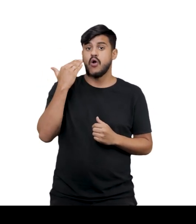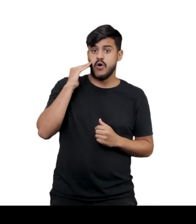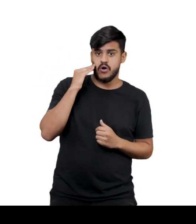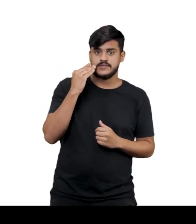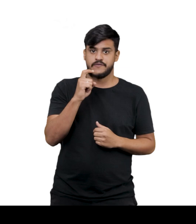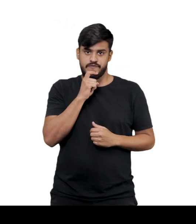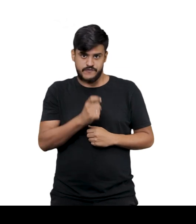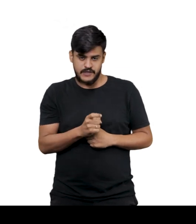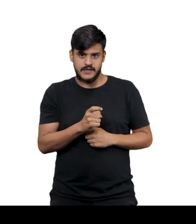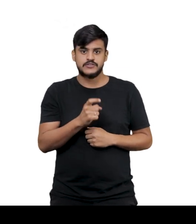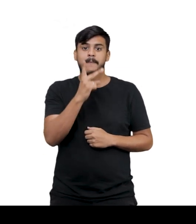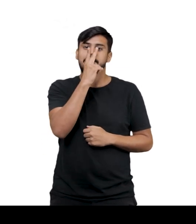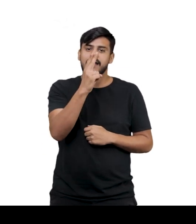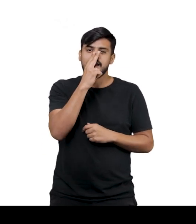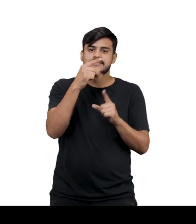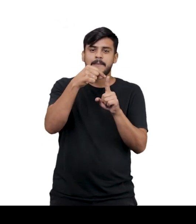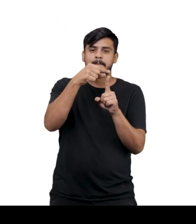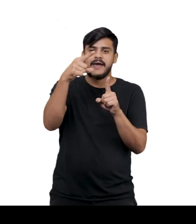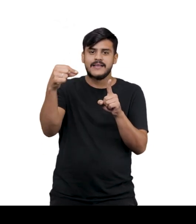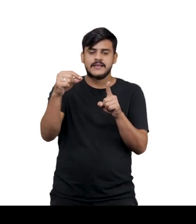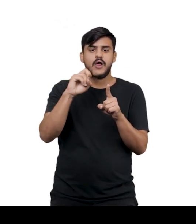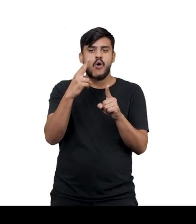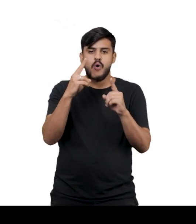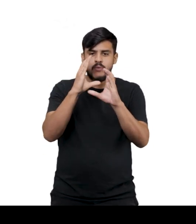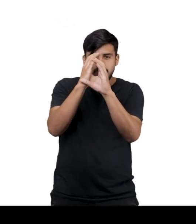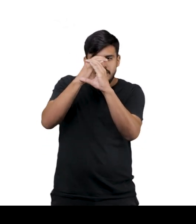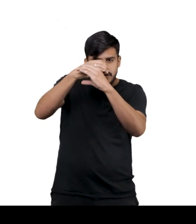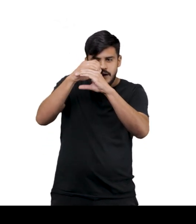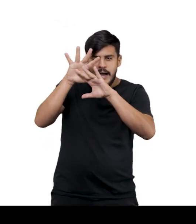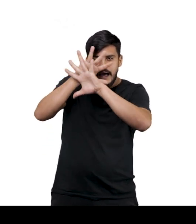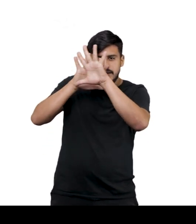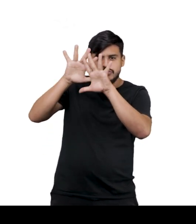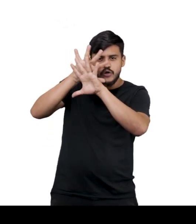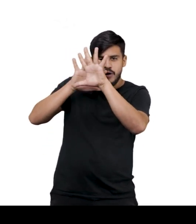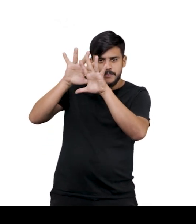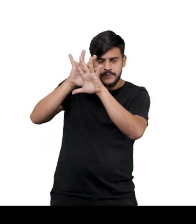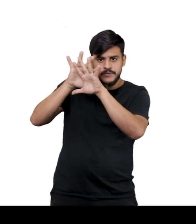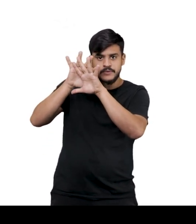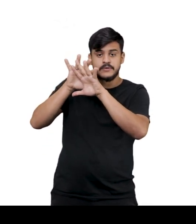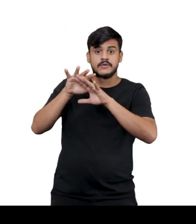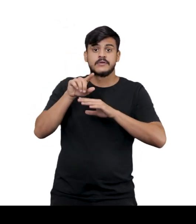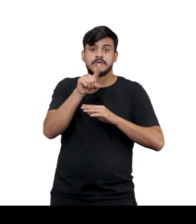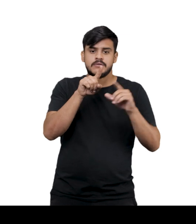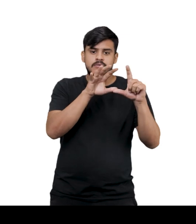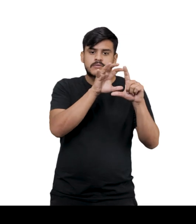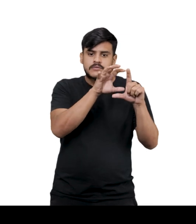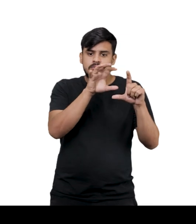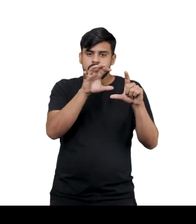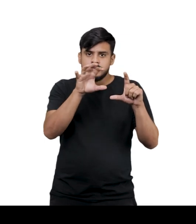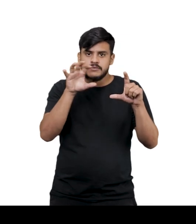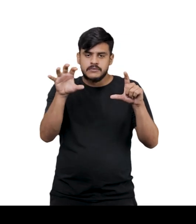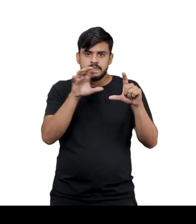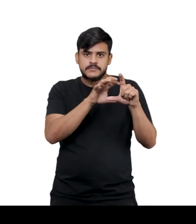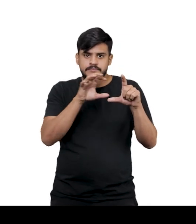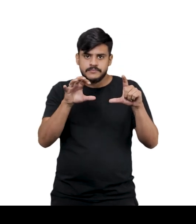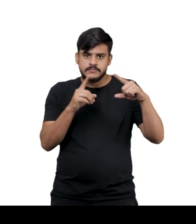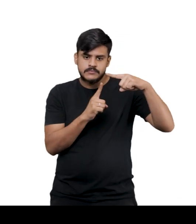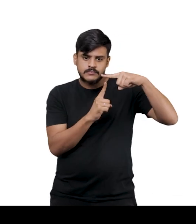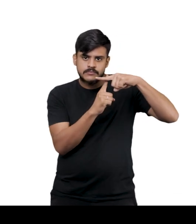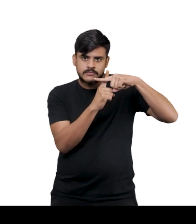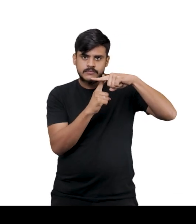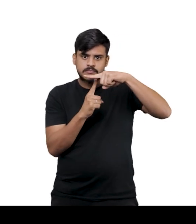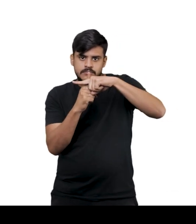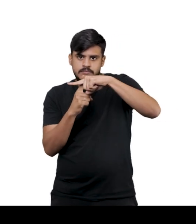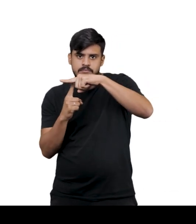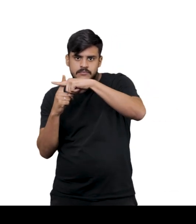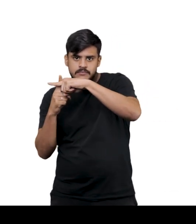combinações de rosa e verde, lembrando pétalas ou facetas de um caleidoscópio. Esses módulos vão se unindo nas